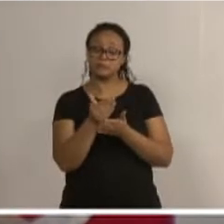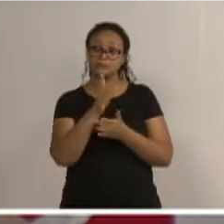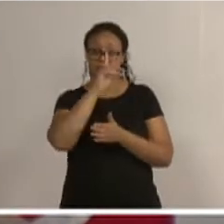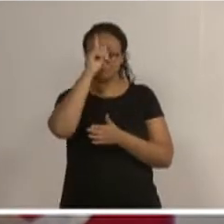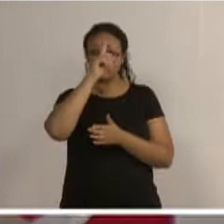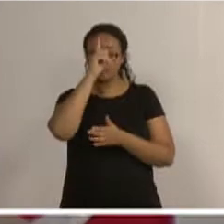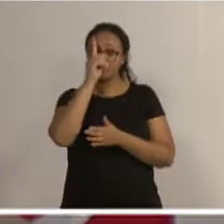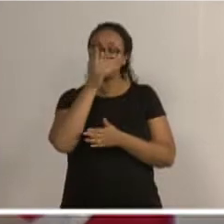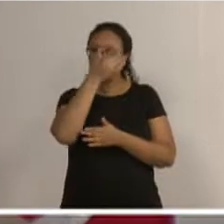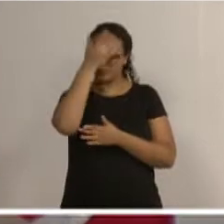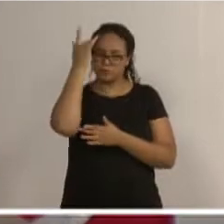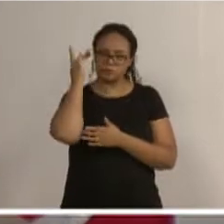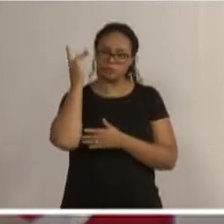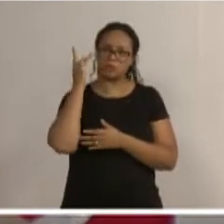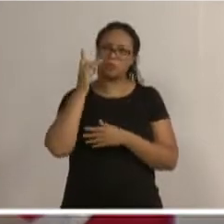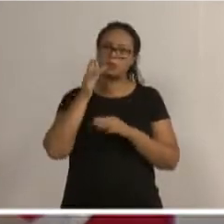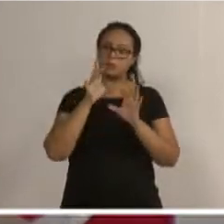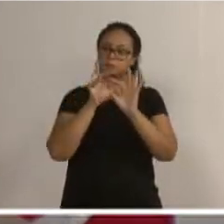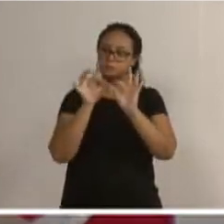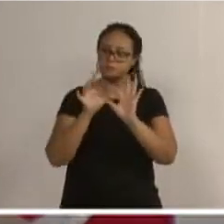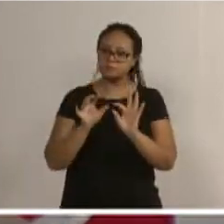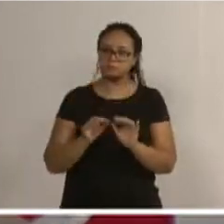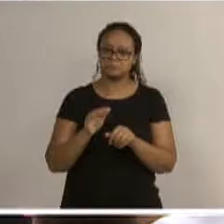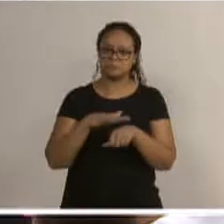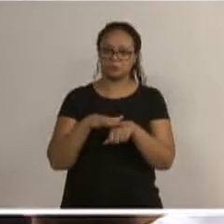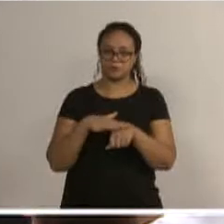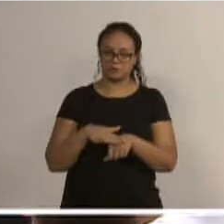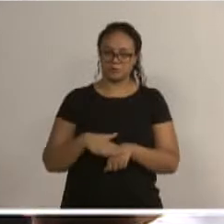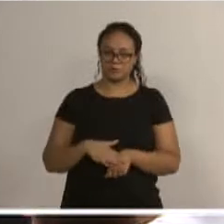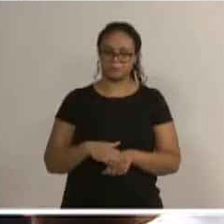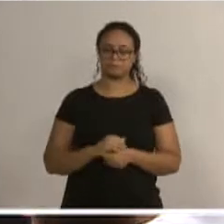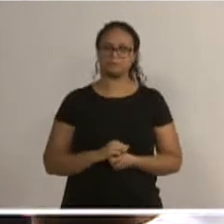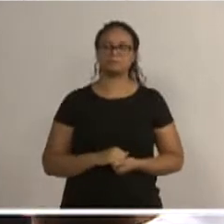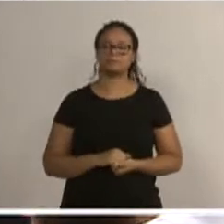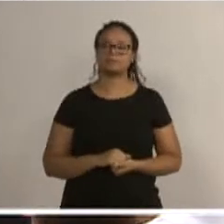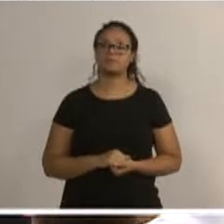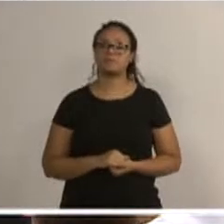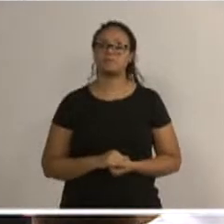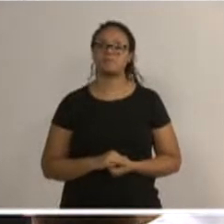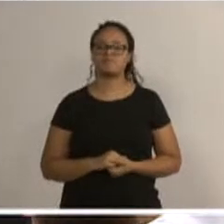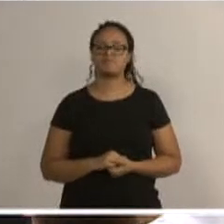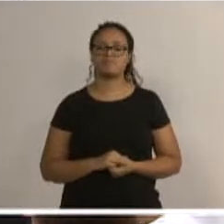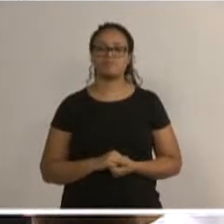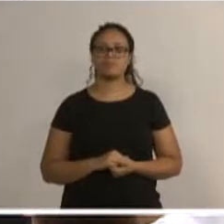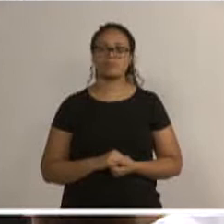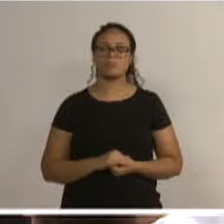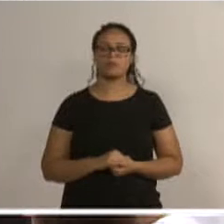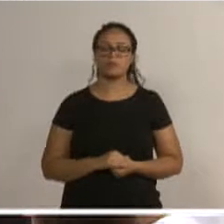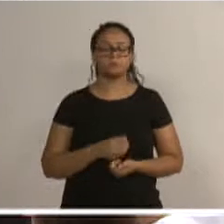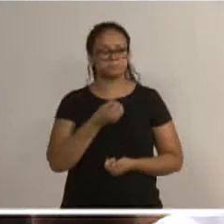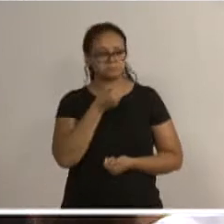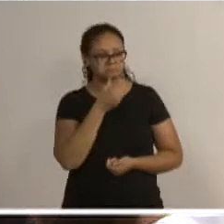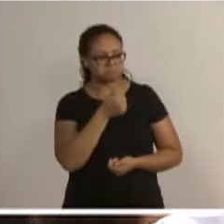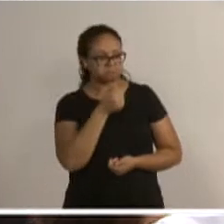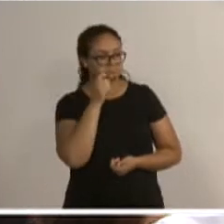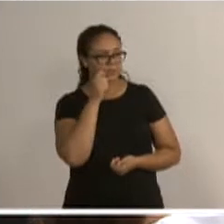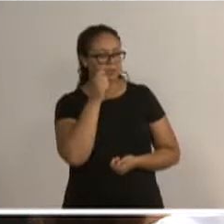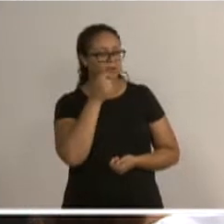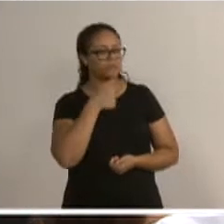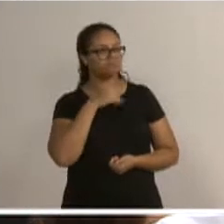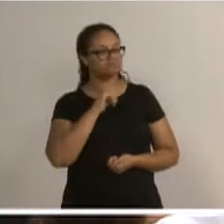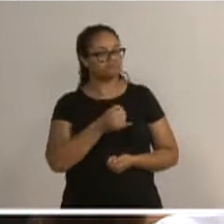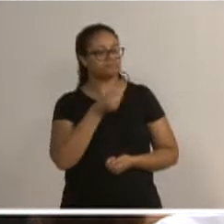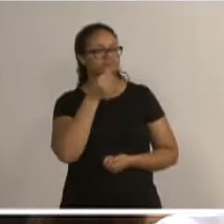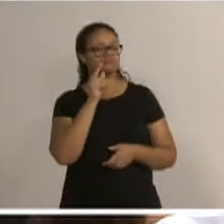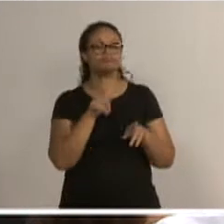daquelas pessoas que estão inscritas poderem falar. Muito obrigado a todos. Muito bem, vereador Almir. Gostaria de aproveitar a oportunidade também de